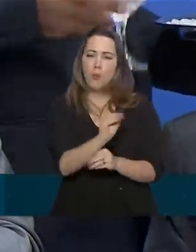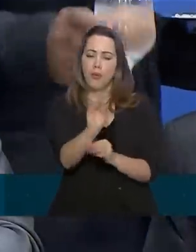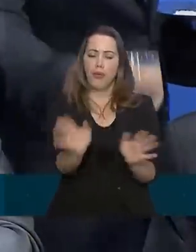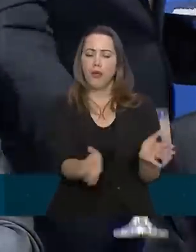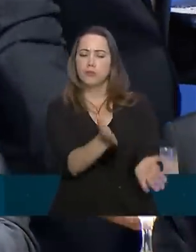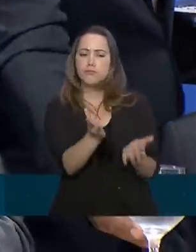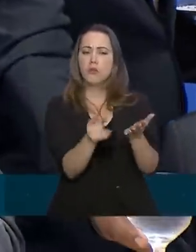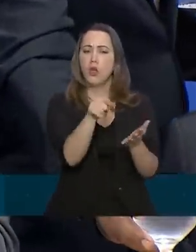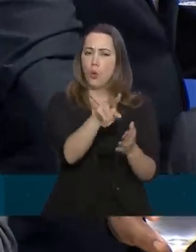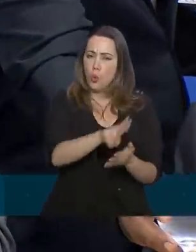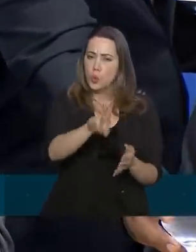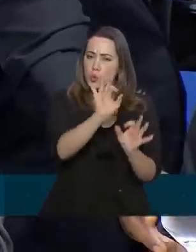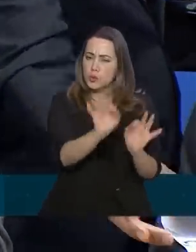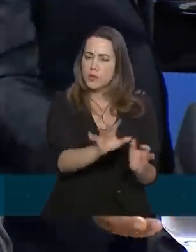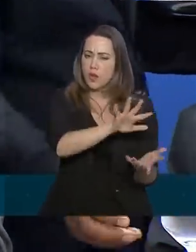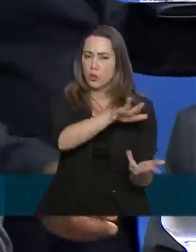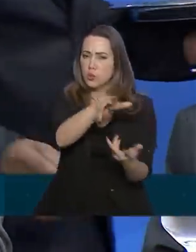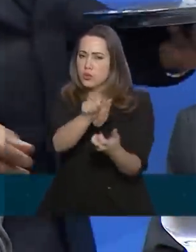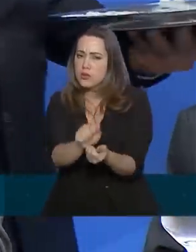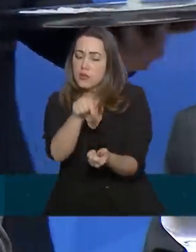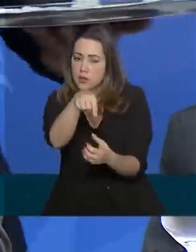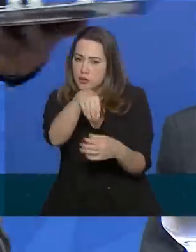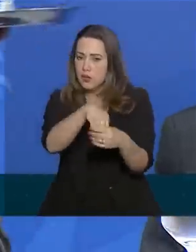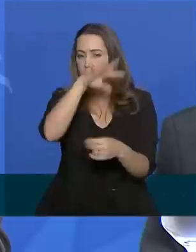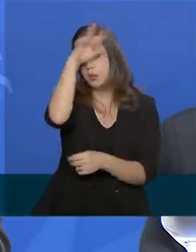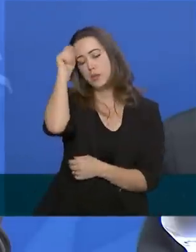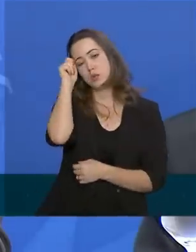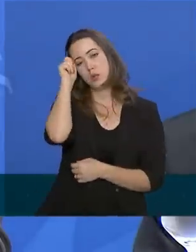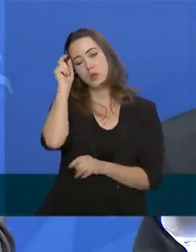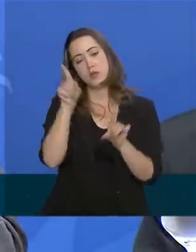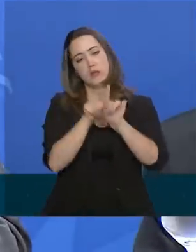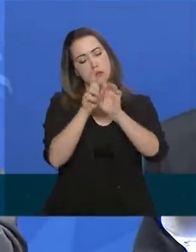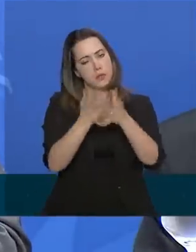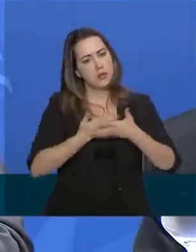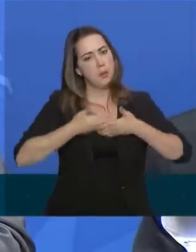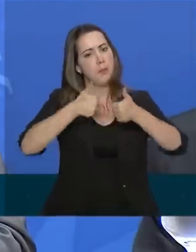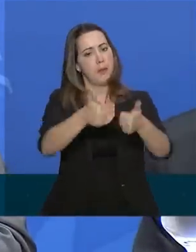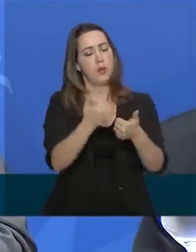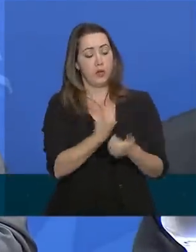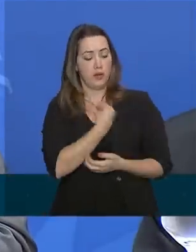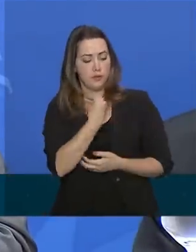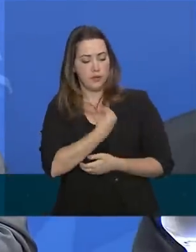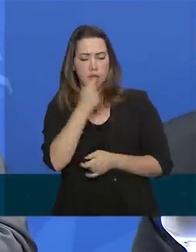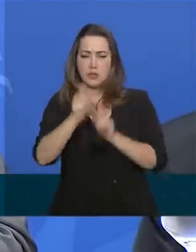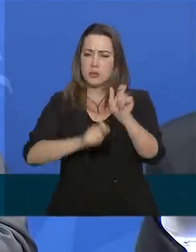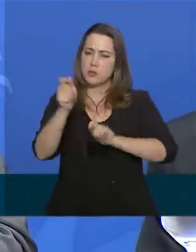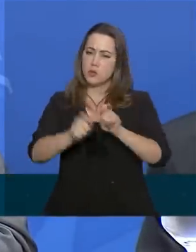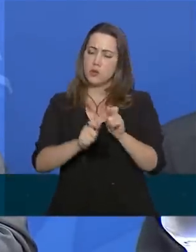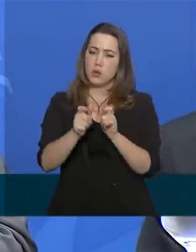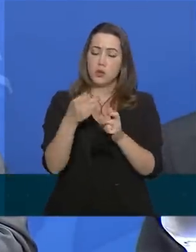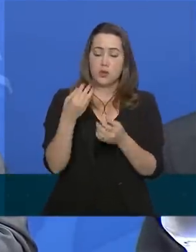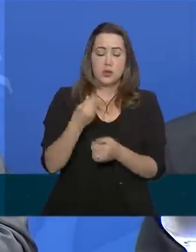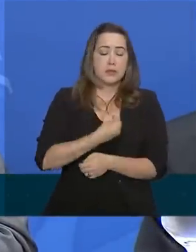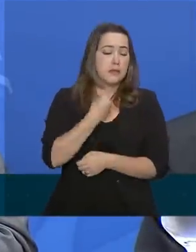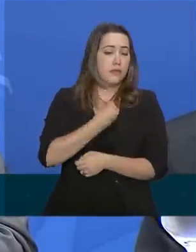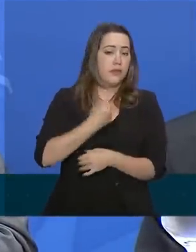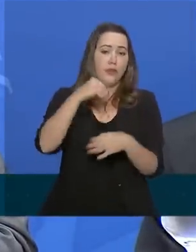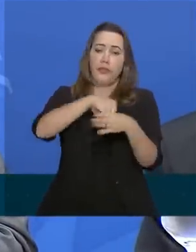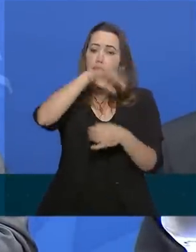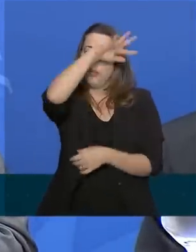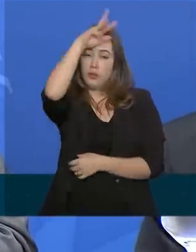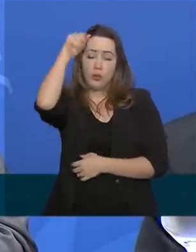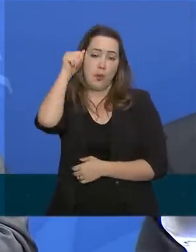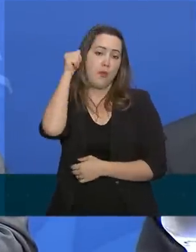utilização sustentável dos recursos da amazônia e da melhoria da qualidade de vida para os mais de 20 milhões de pessoas